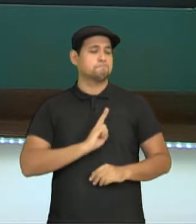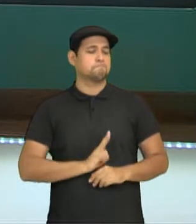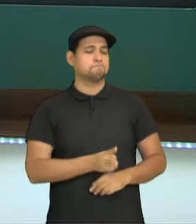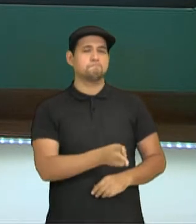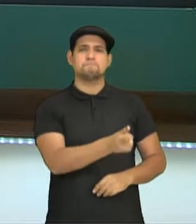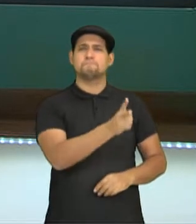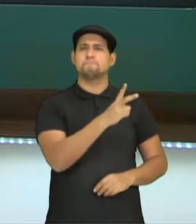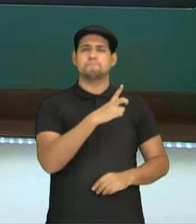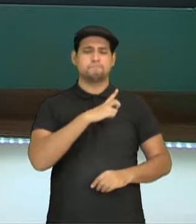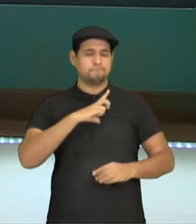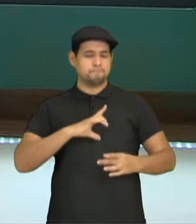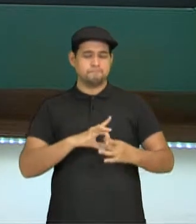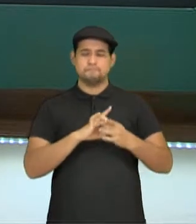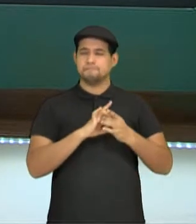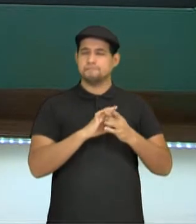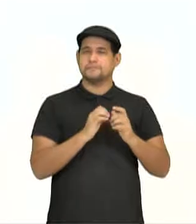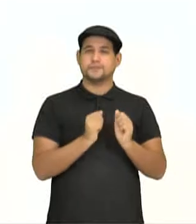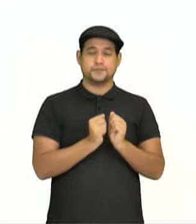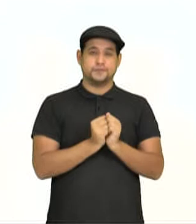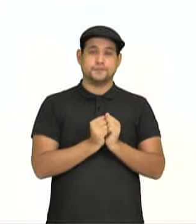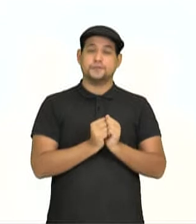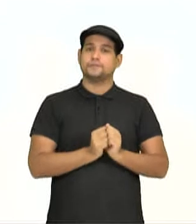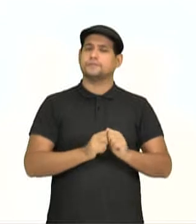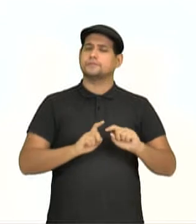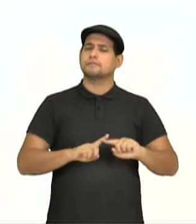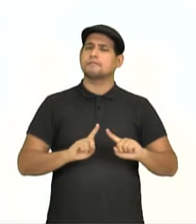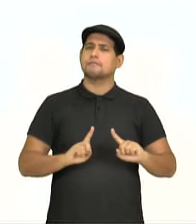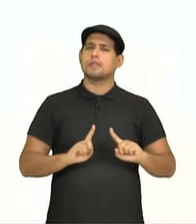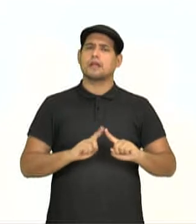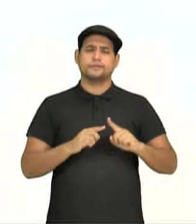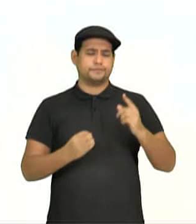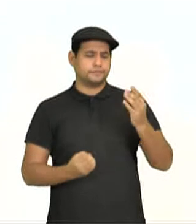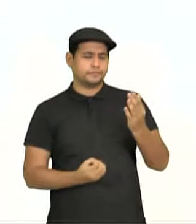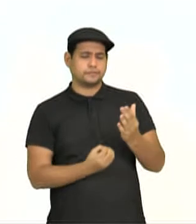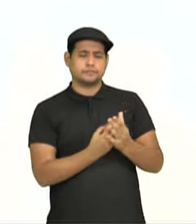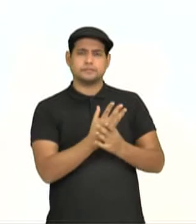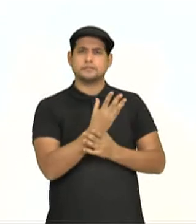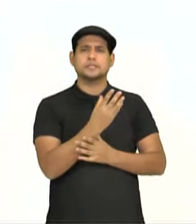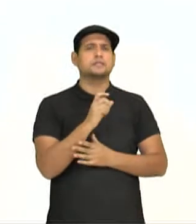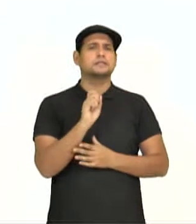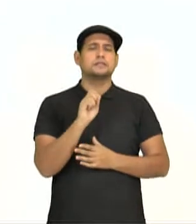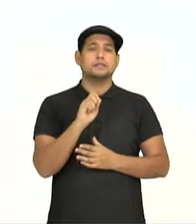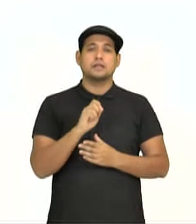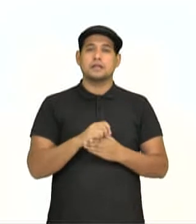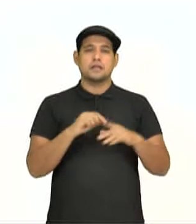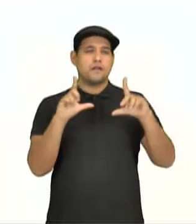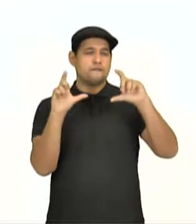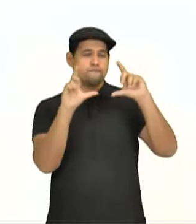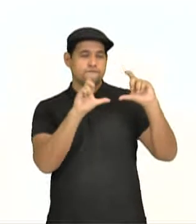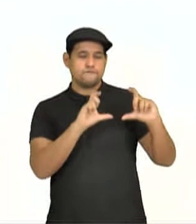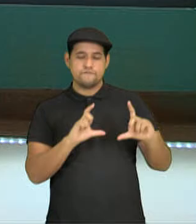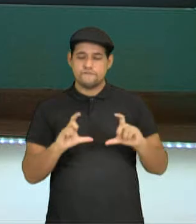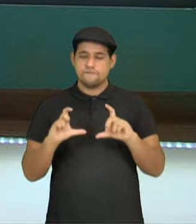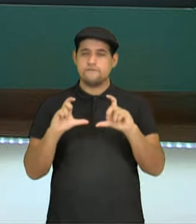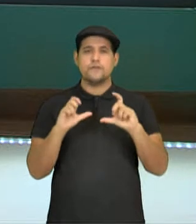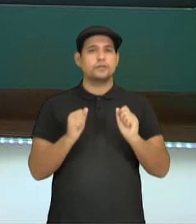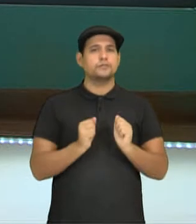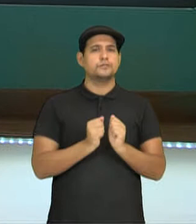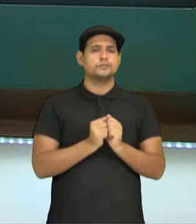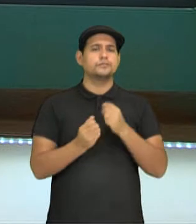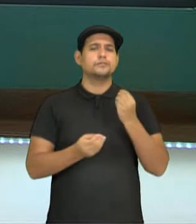está ali contando histórias. Desde o surgimento da captação de imagens, então, quando que